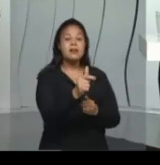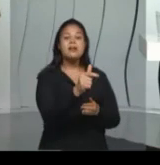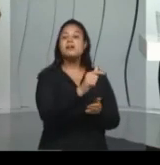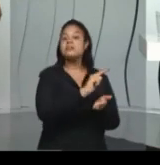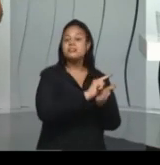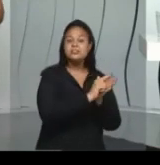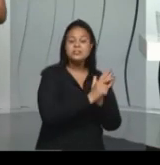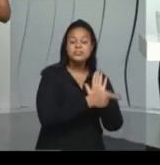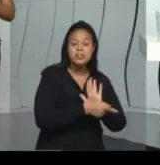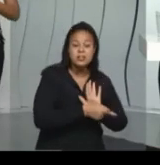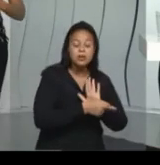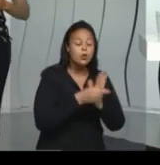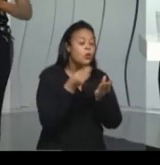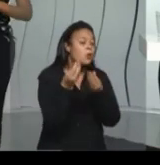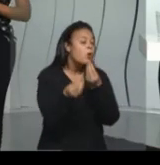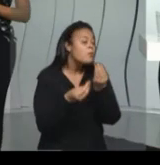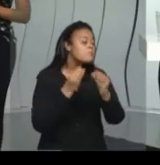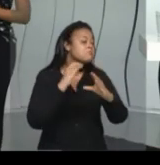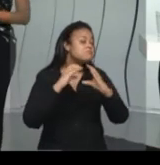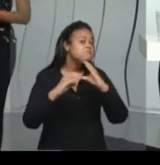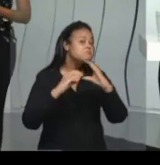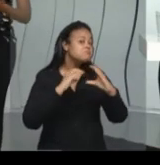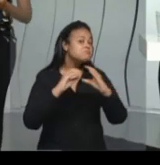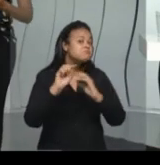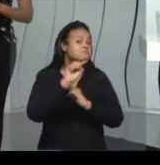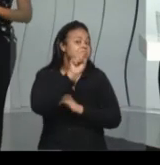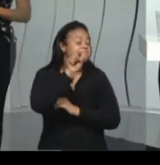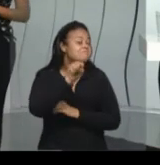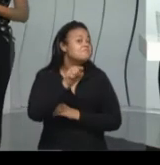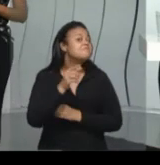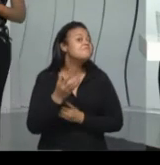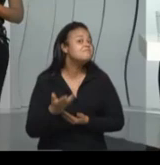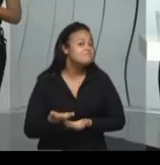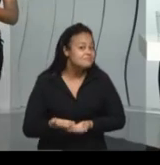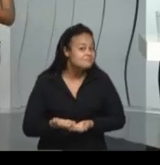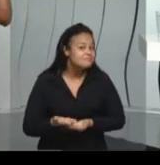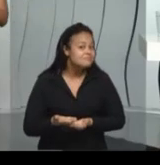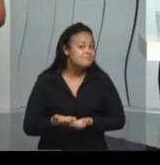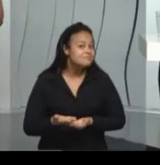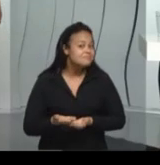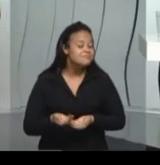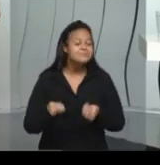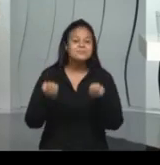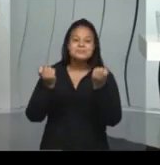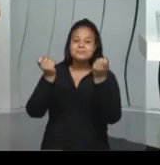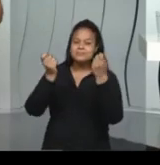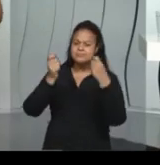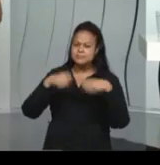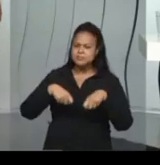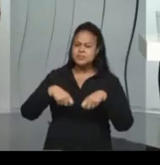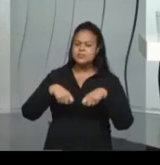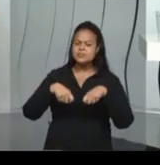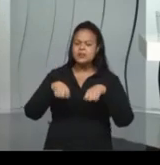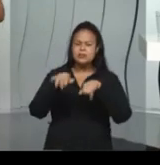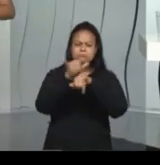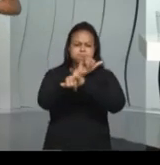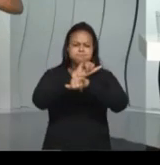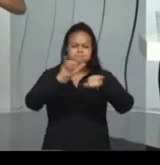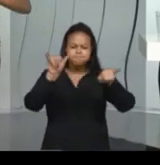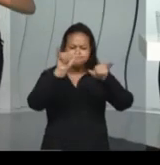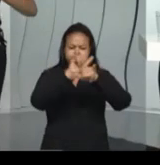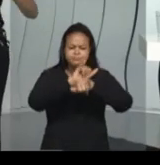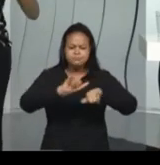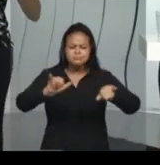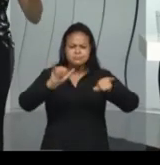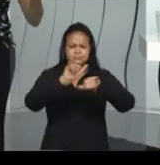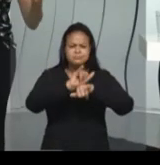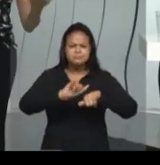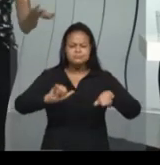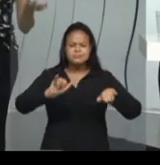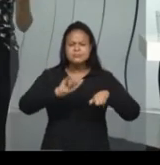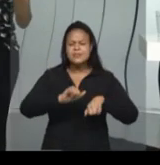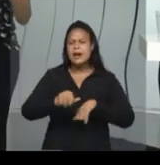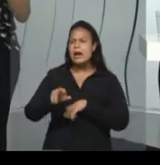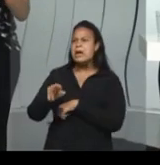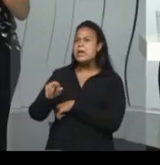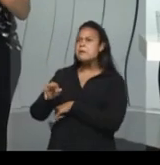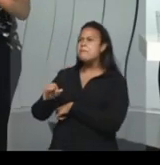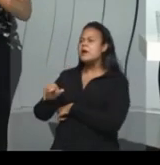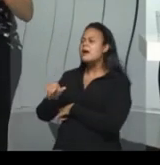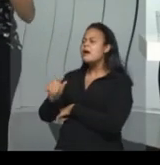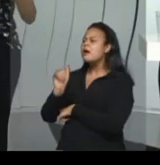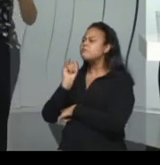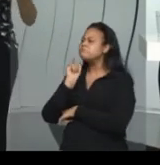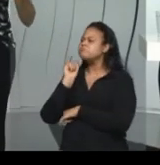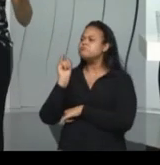textuais. Sim, olha, você precisa deixar um recado, para sua irmã, para o